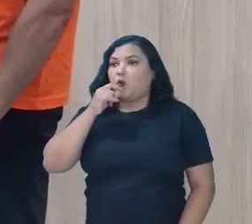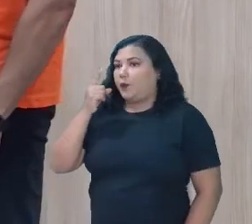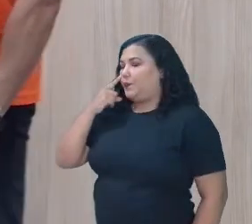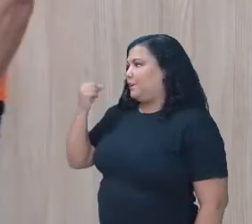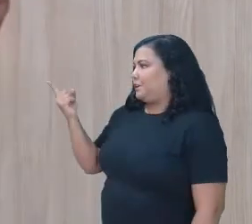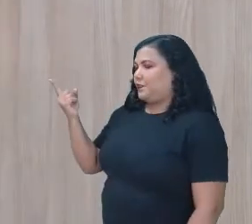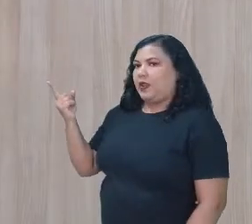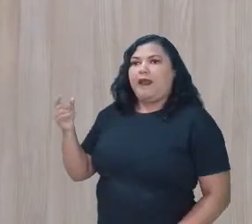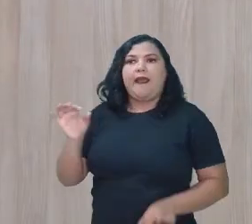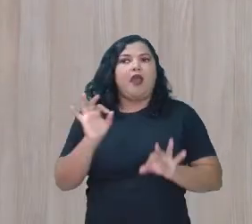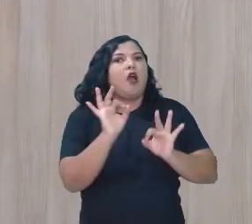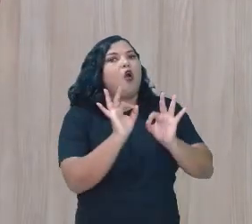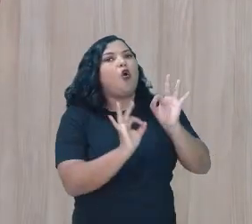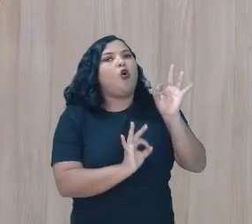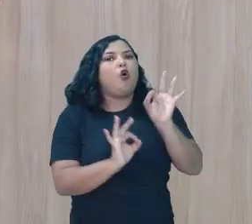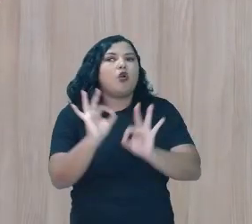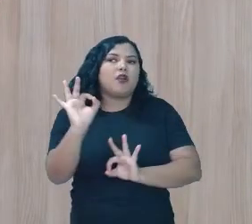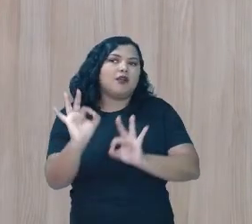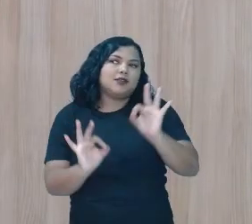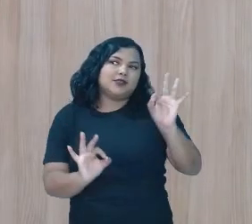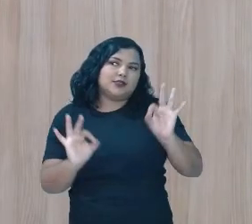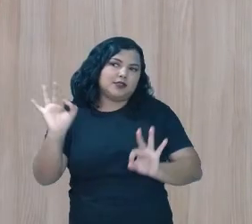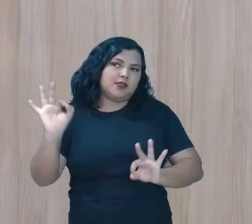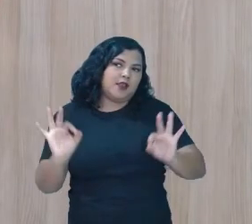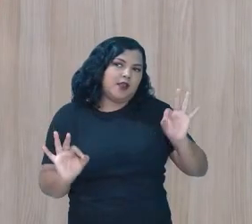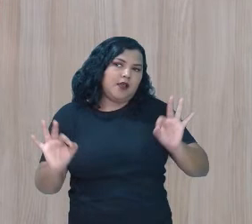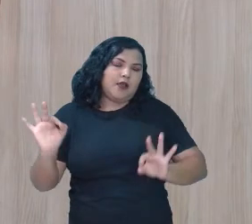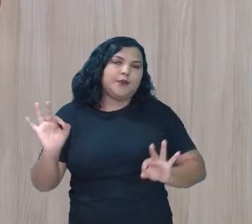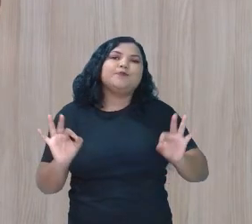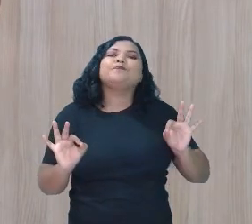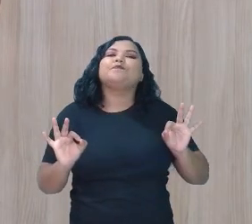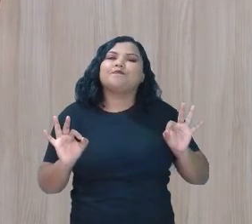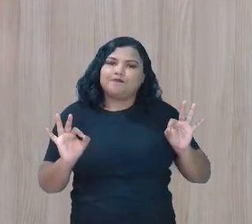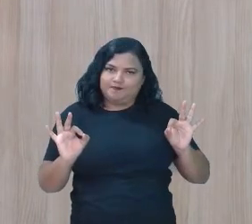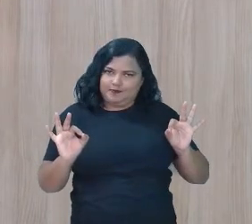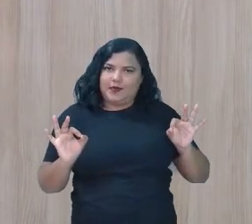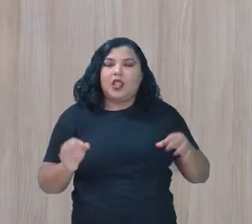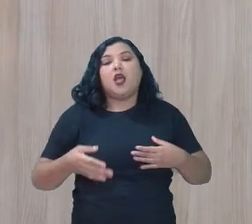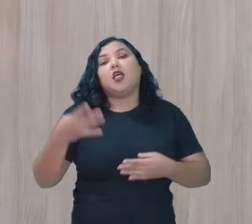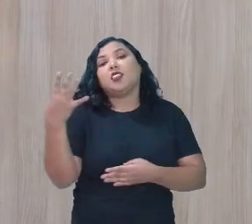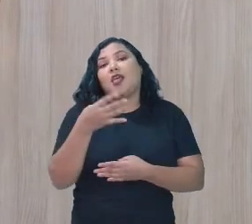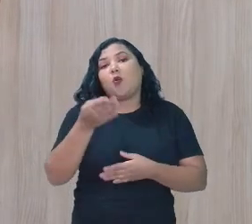proporcionais, o cálculo ele foi errado aqui, ó, na quarta